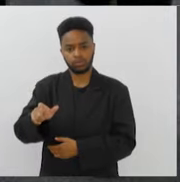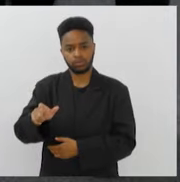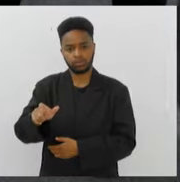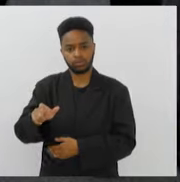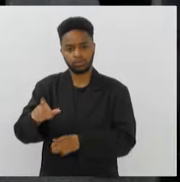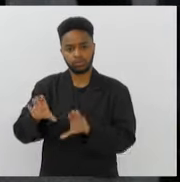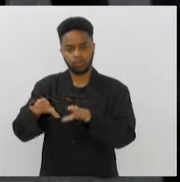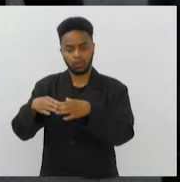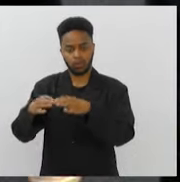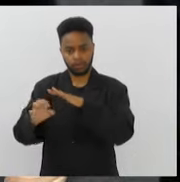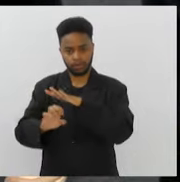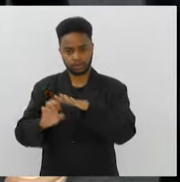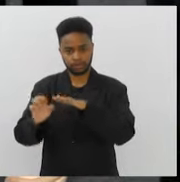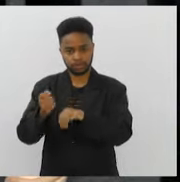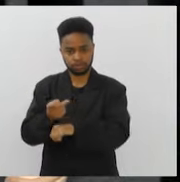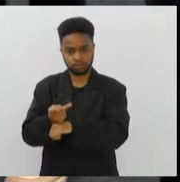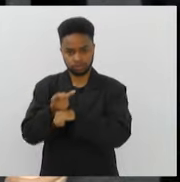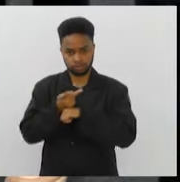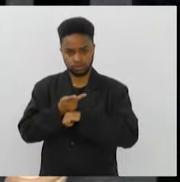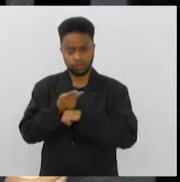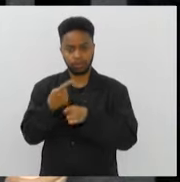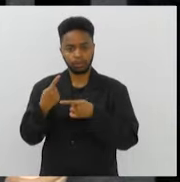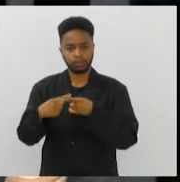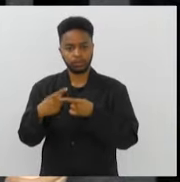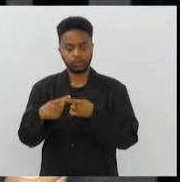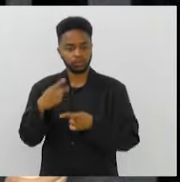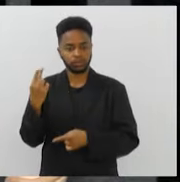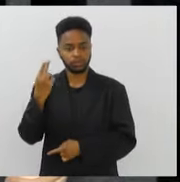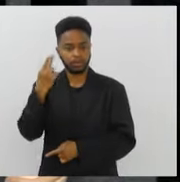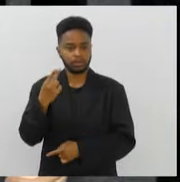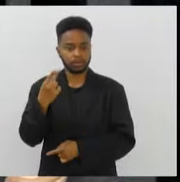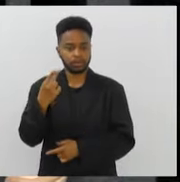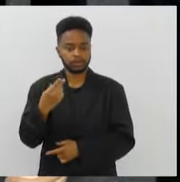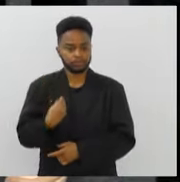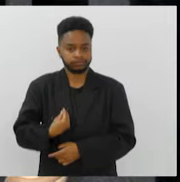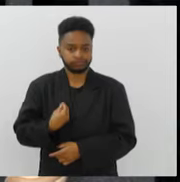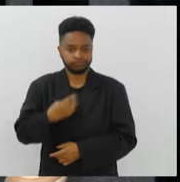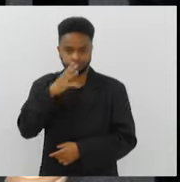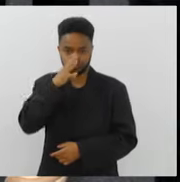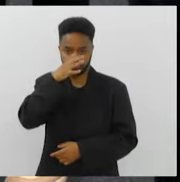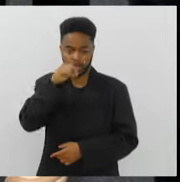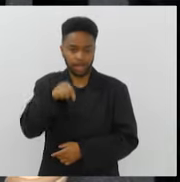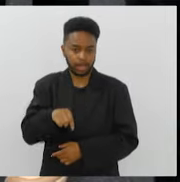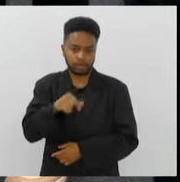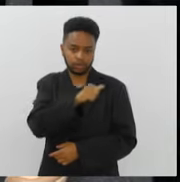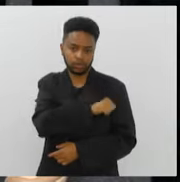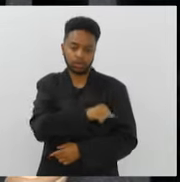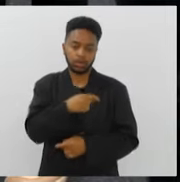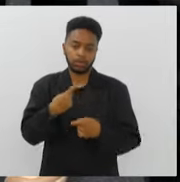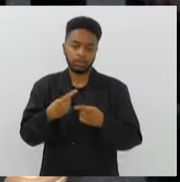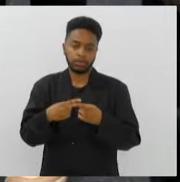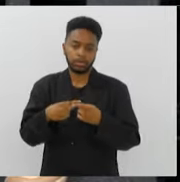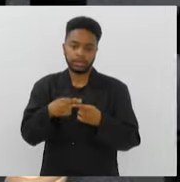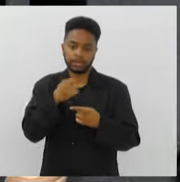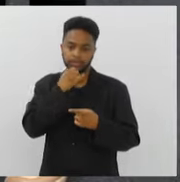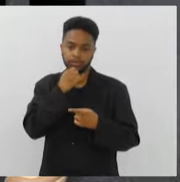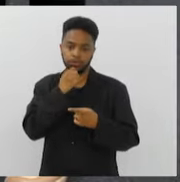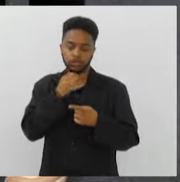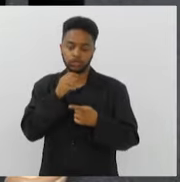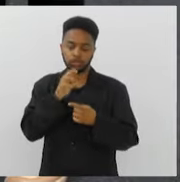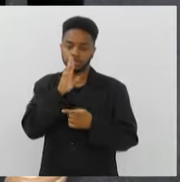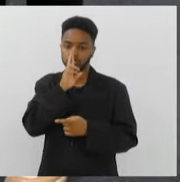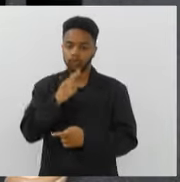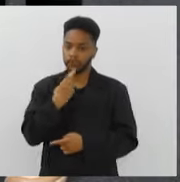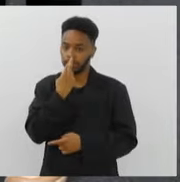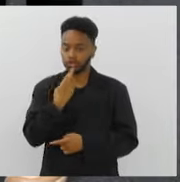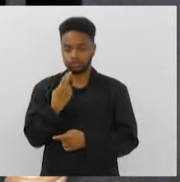pequenos empresários, porque não sobrevive mais no Rio de Janeiro a cadeia do sorvete. Nós não temos fábrica, que bom saiu daqui, outras fábricas saíram